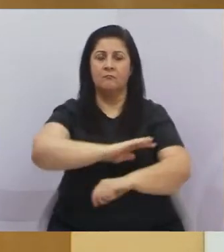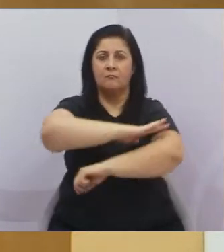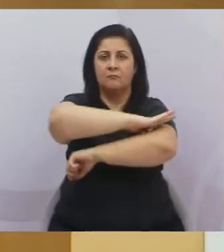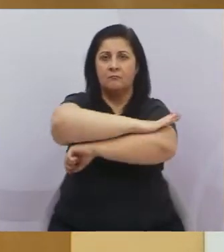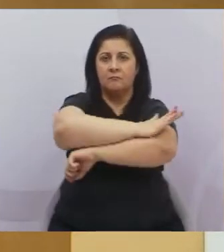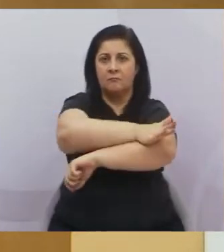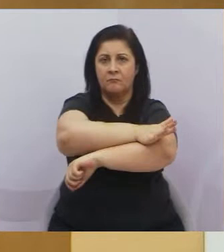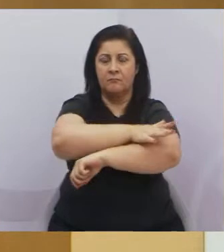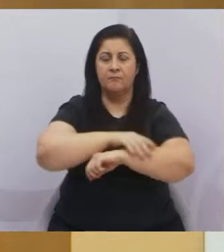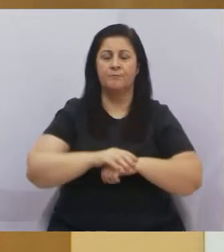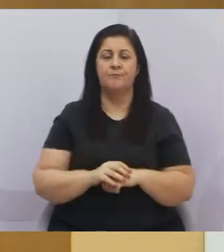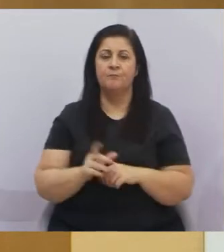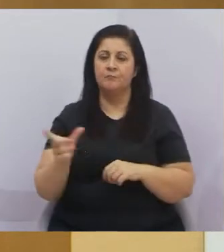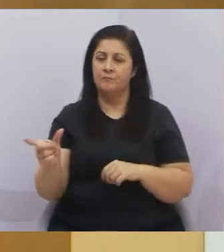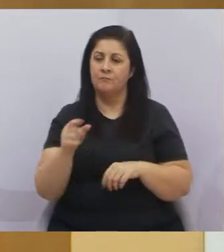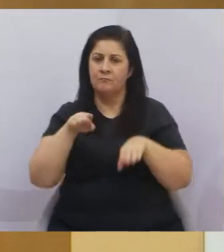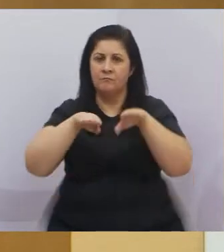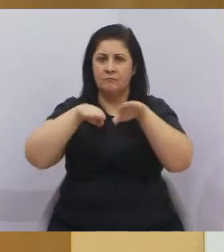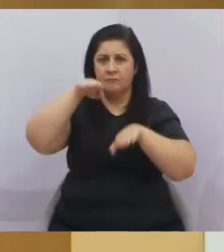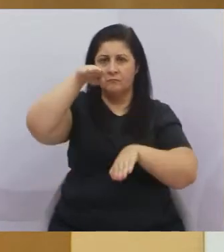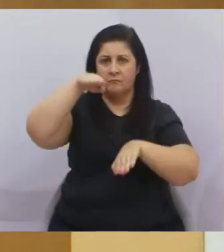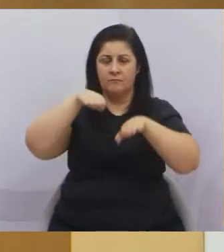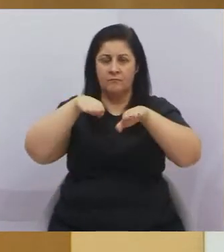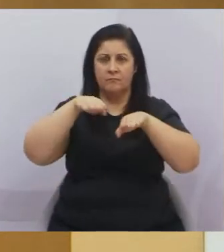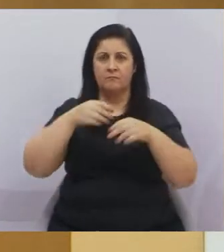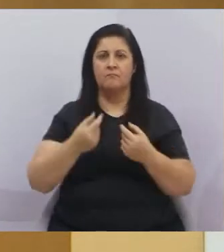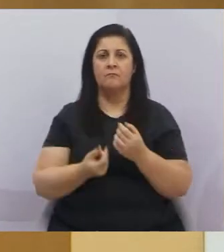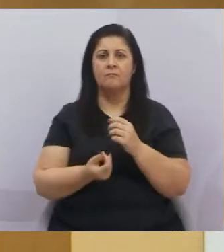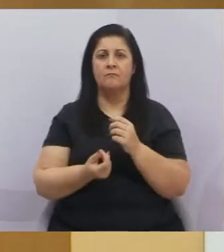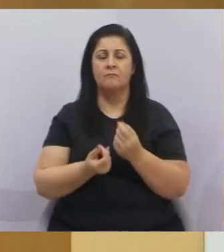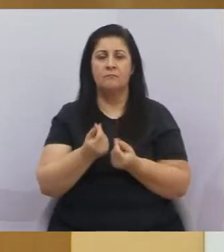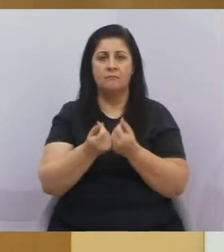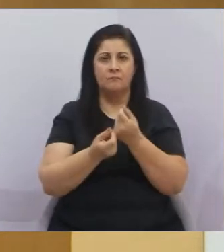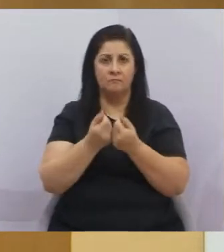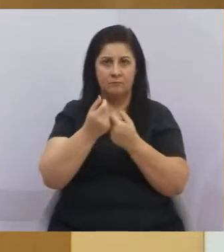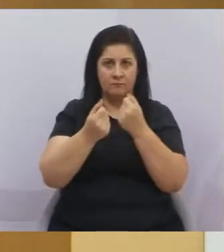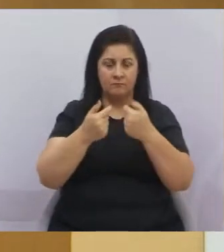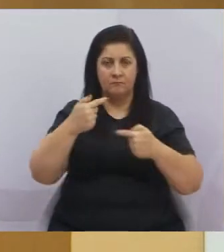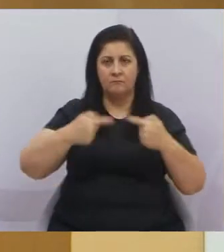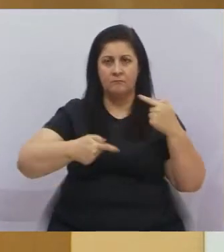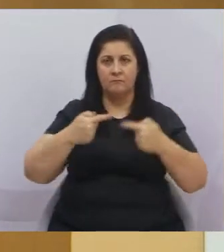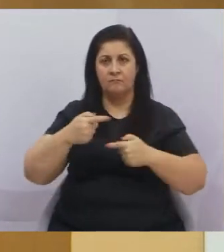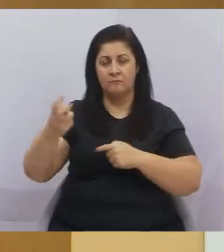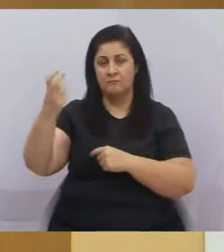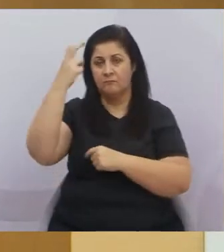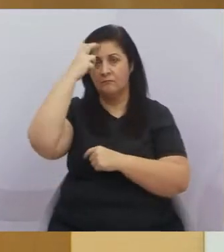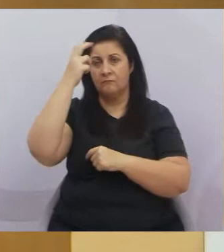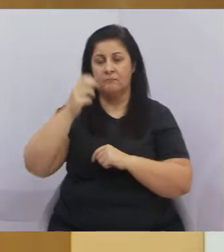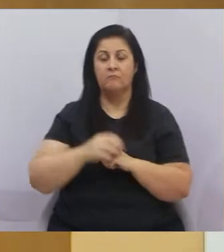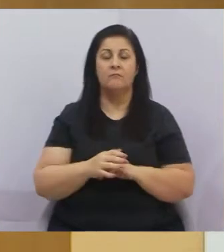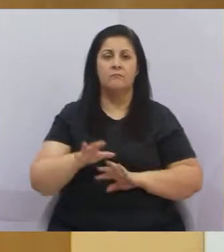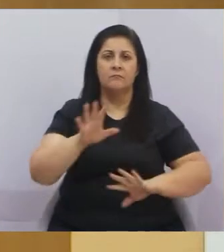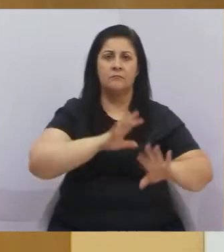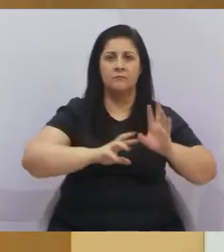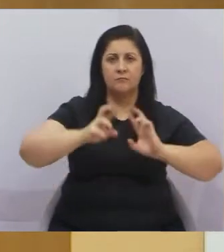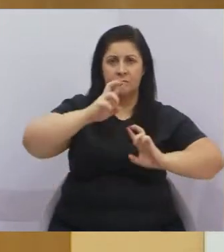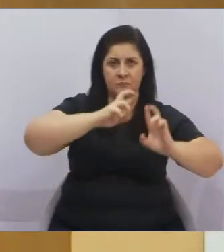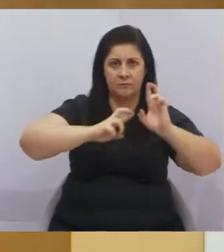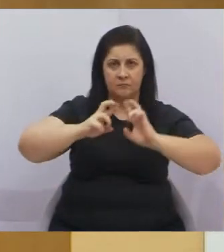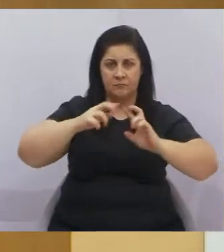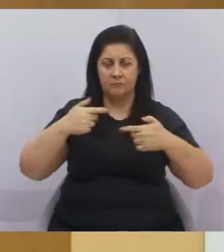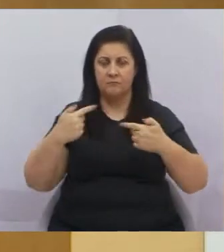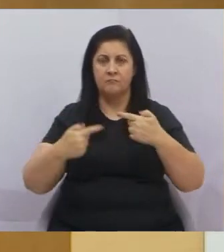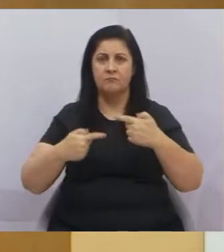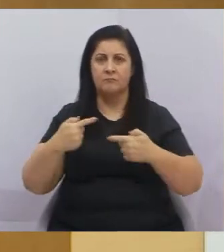étnico-racial, reduzir as desigualdades sociais, econômicas, políticas e culturais, atuando no monitoramento e fiscalização dessas